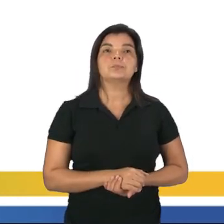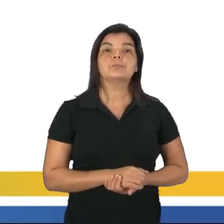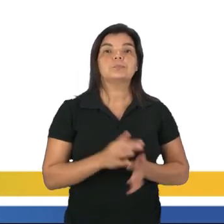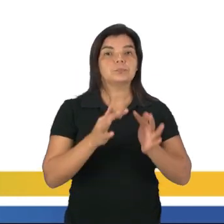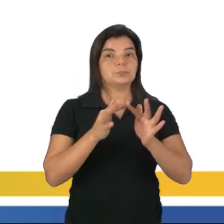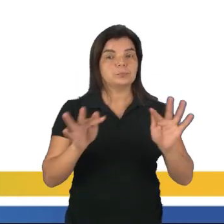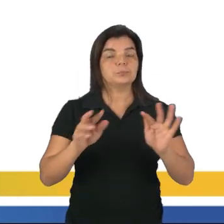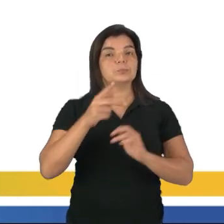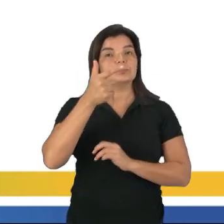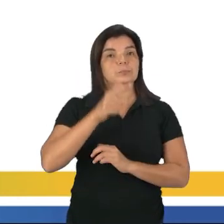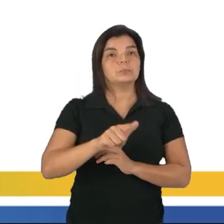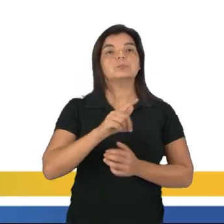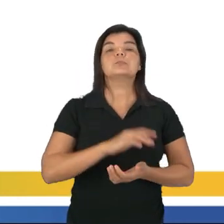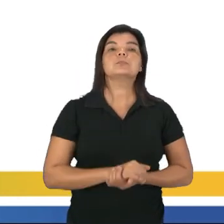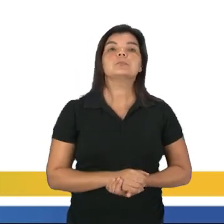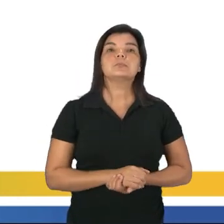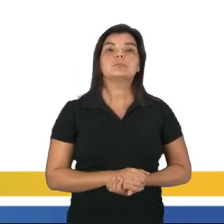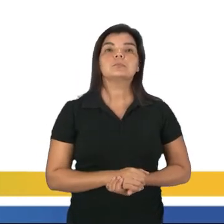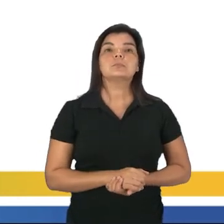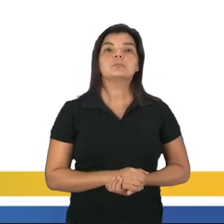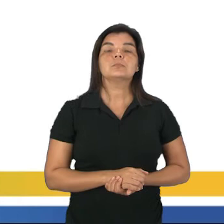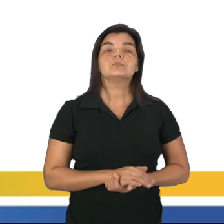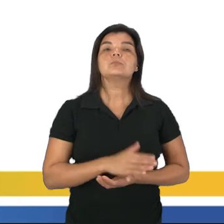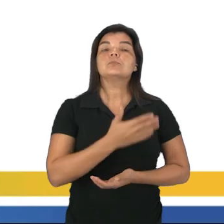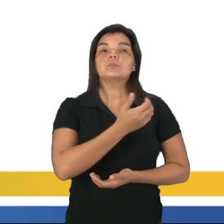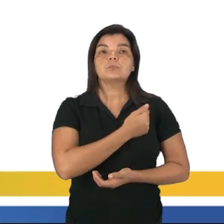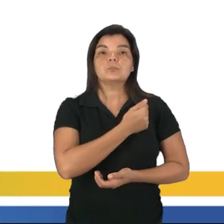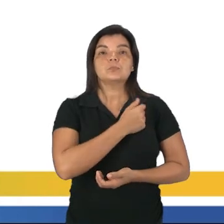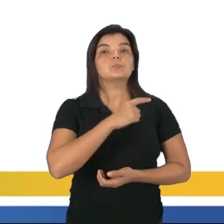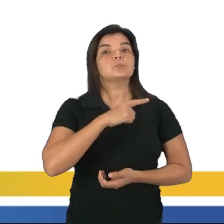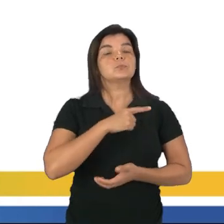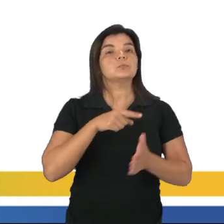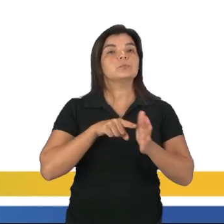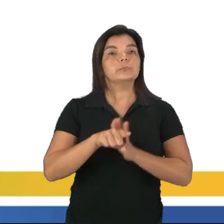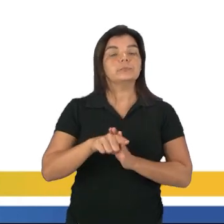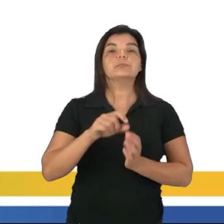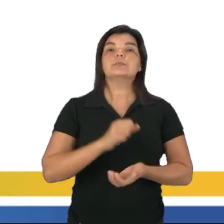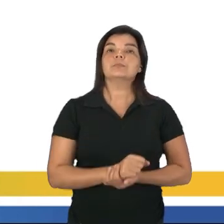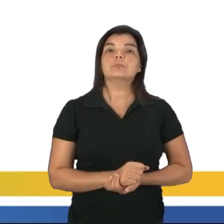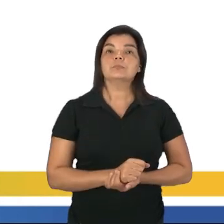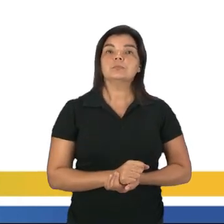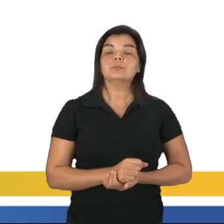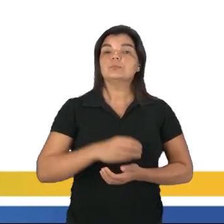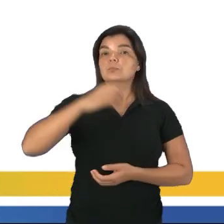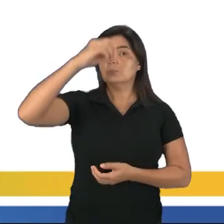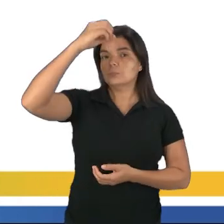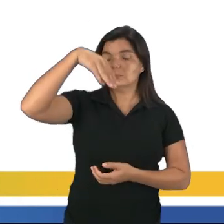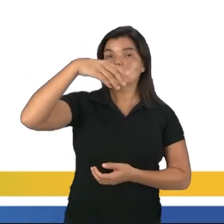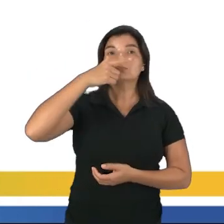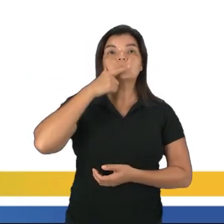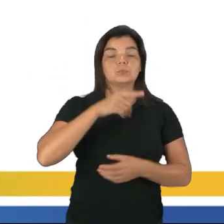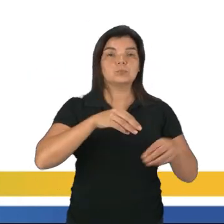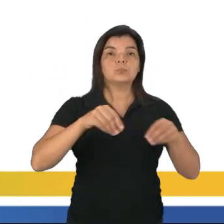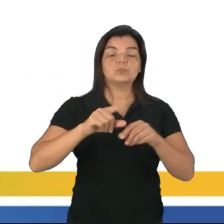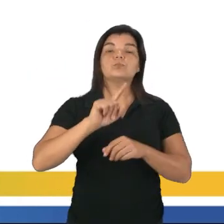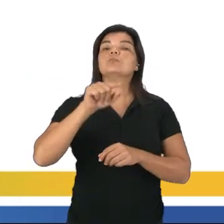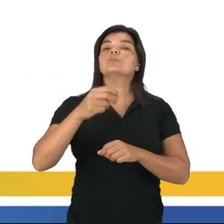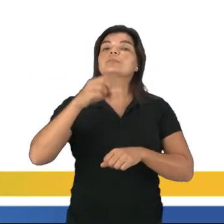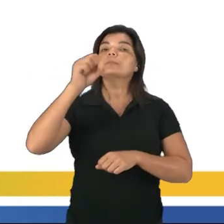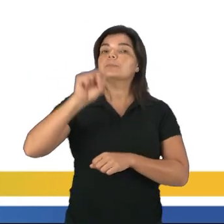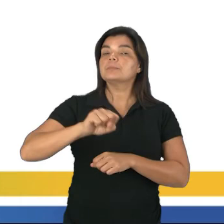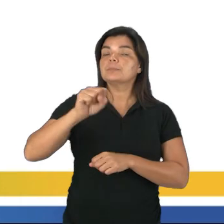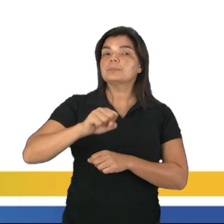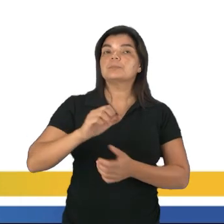função. E aí, qual é o valor que a gente tem na questão? Ele diz que a bola ele alcança o solo, né? Após quantos segundos